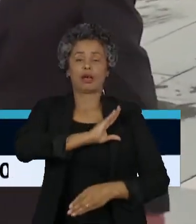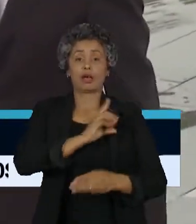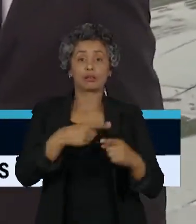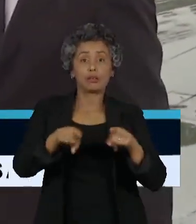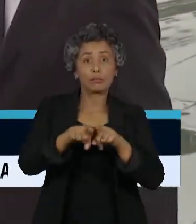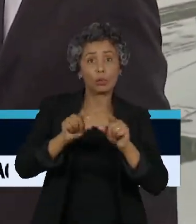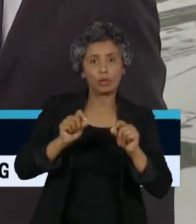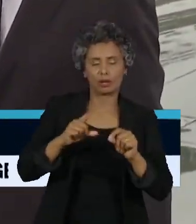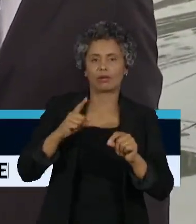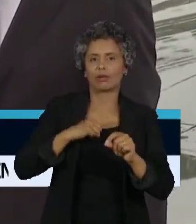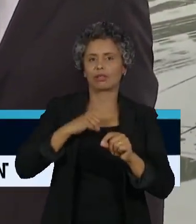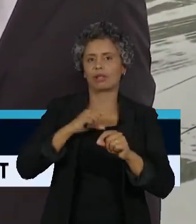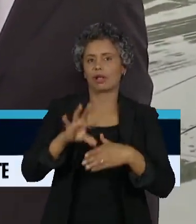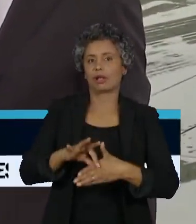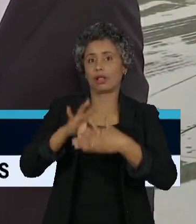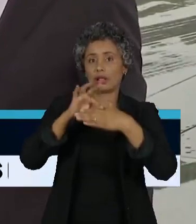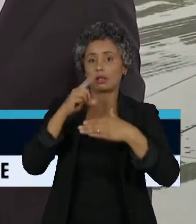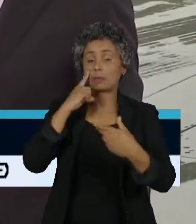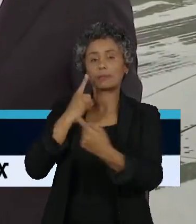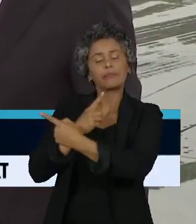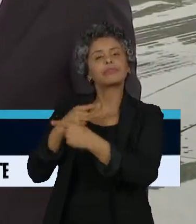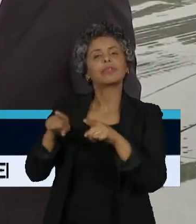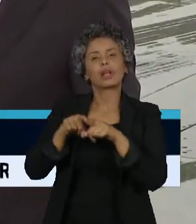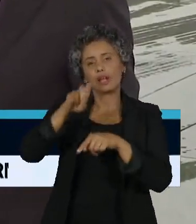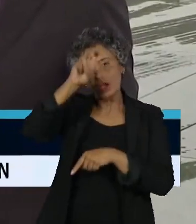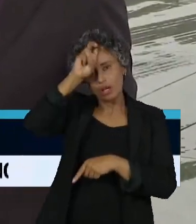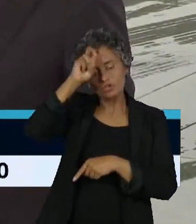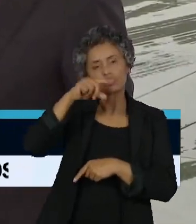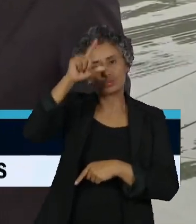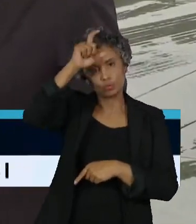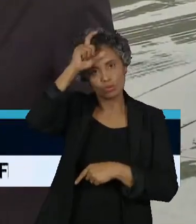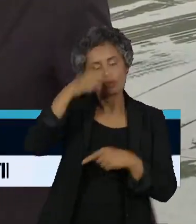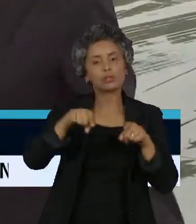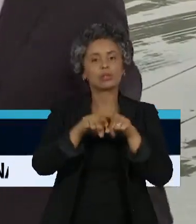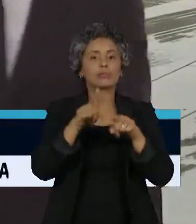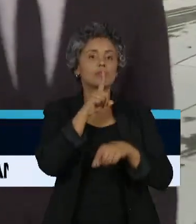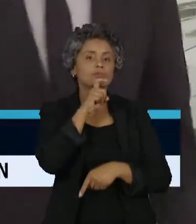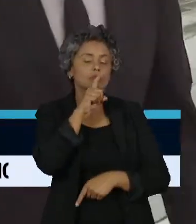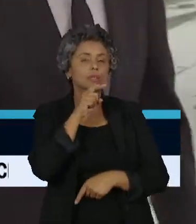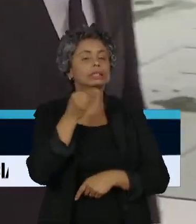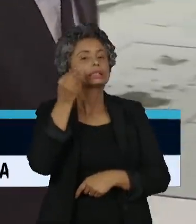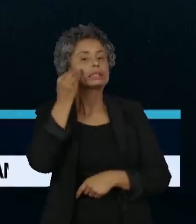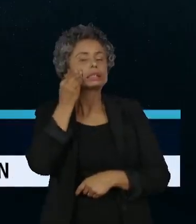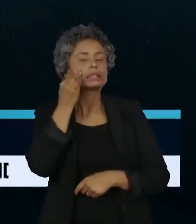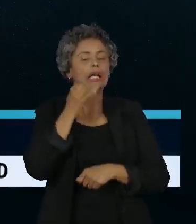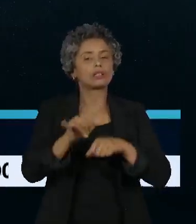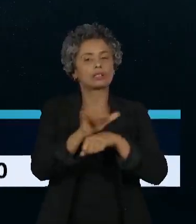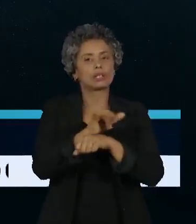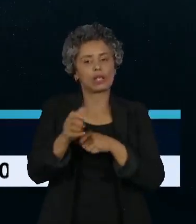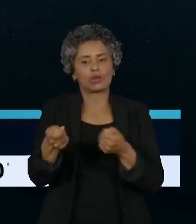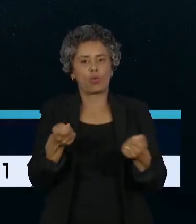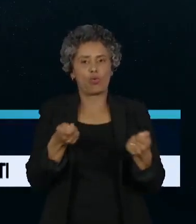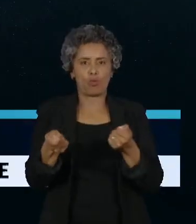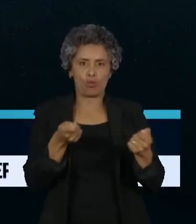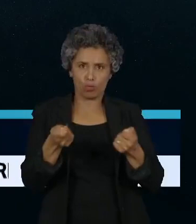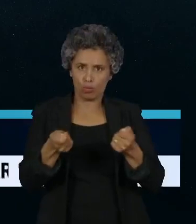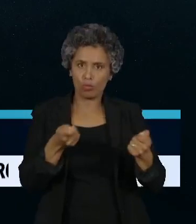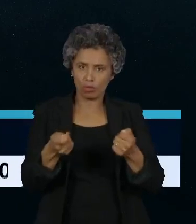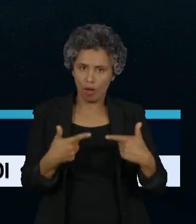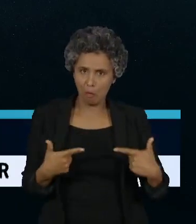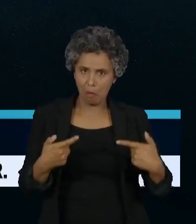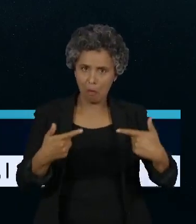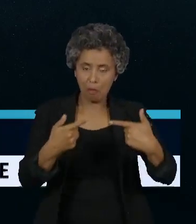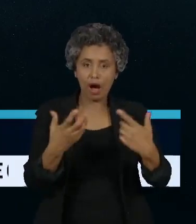líderes do Egito Turquia e Qatar para tentar desescalar o conflito na região e quer ajudar Israel na